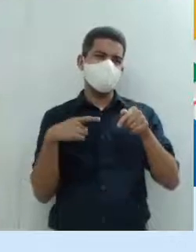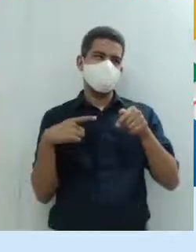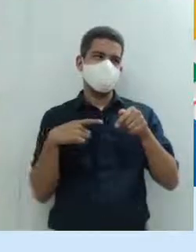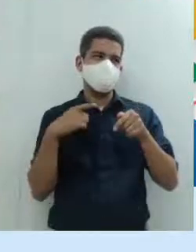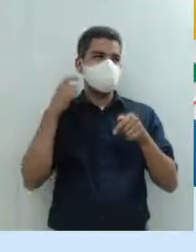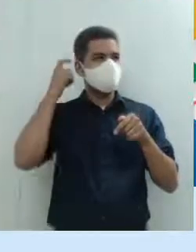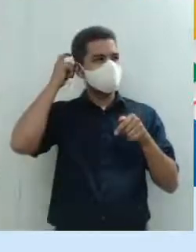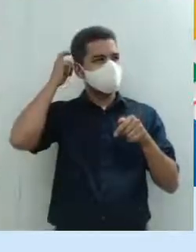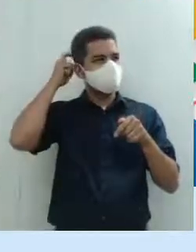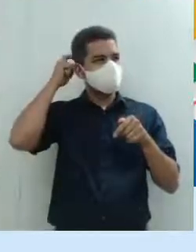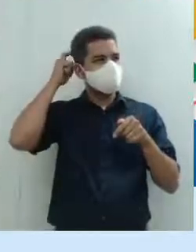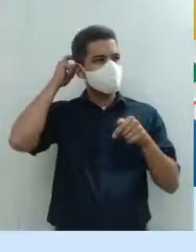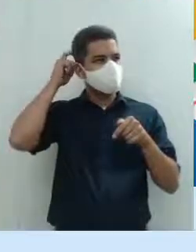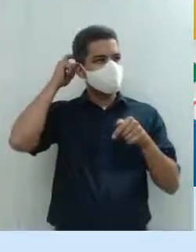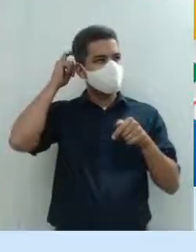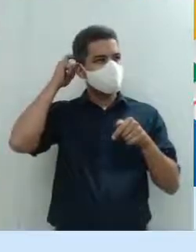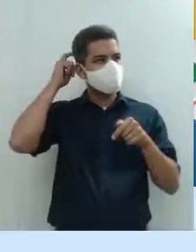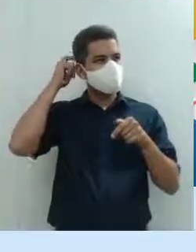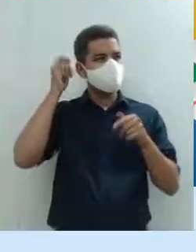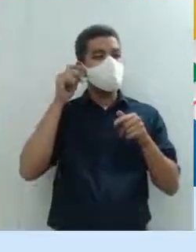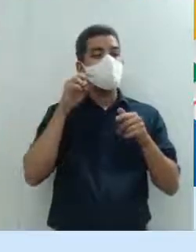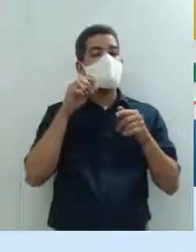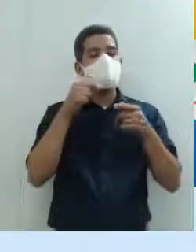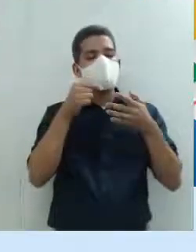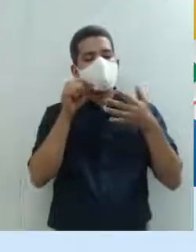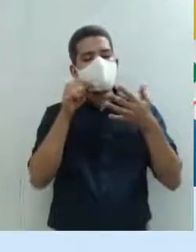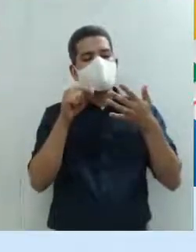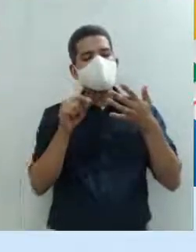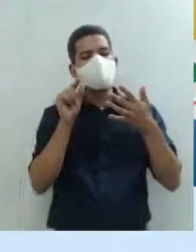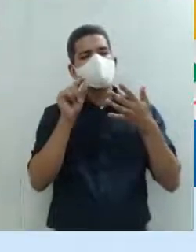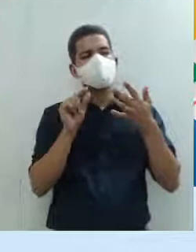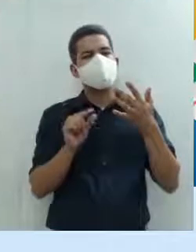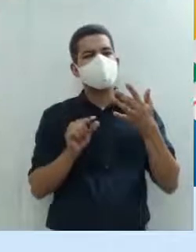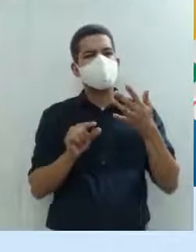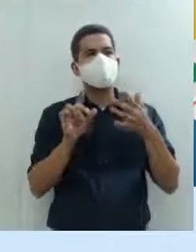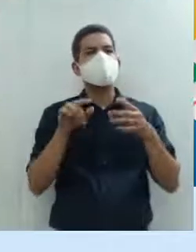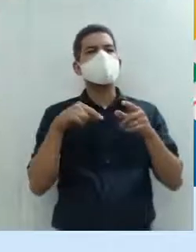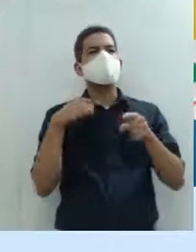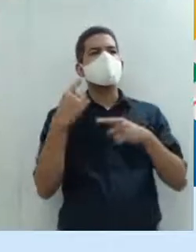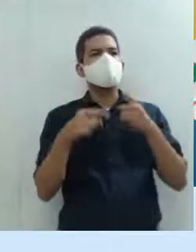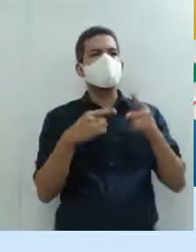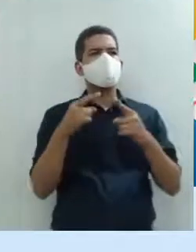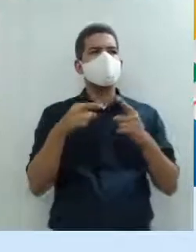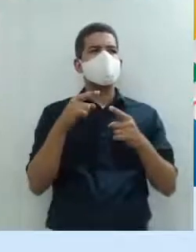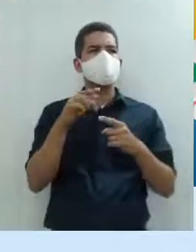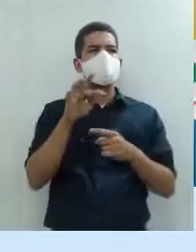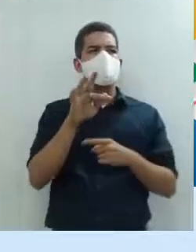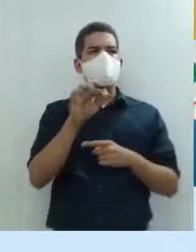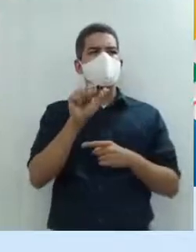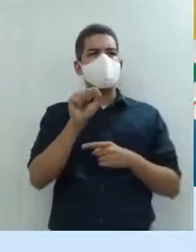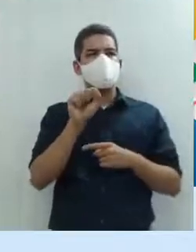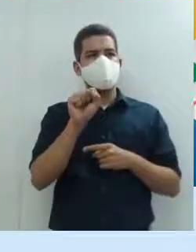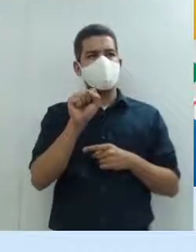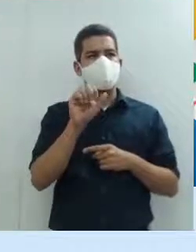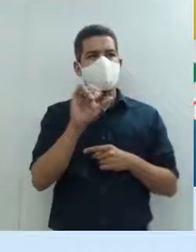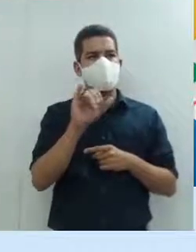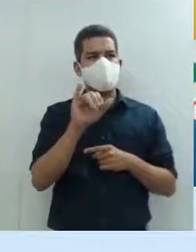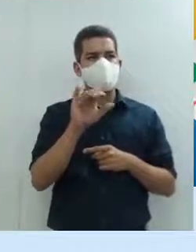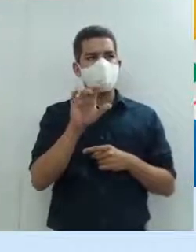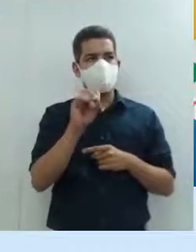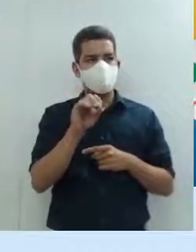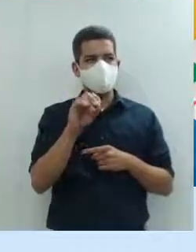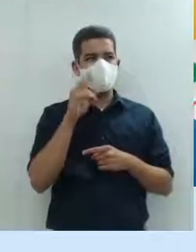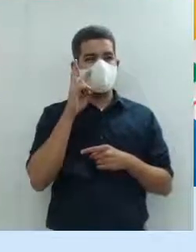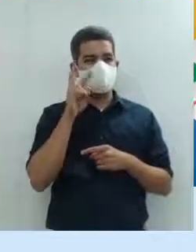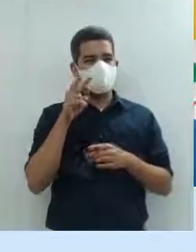vai fazer? Vamos dar uma passeada, uma pincelada. Mas tu não esquece de ler o fascículo aí que tu baixou com